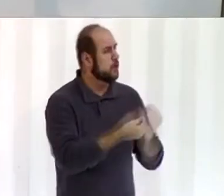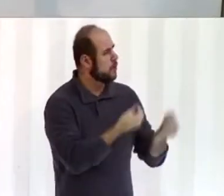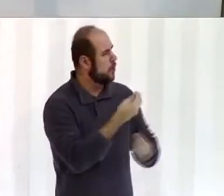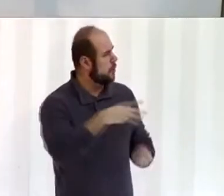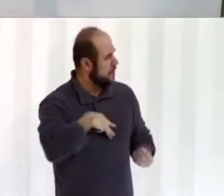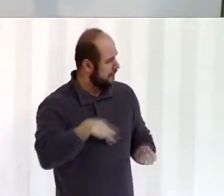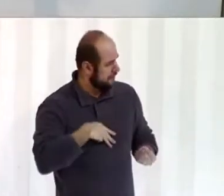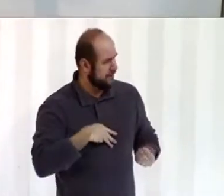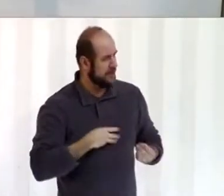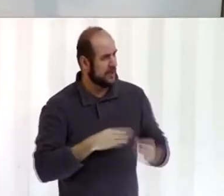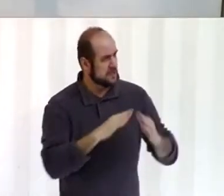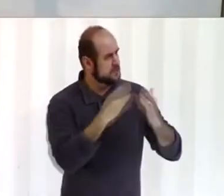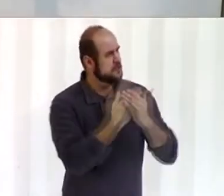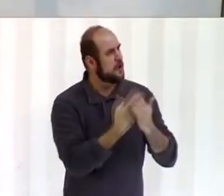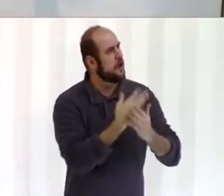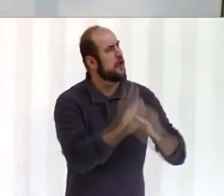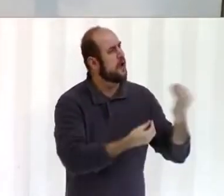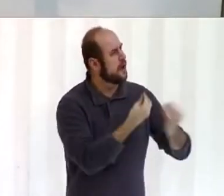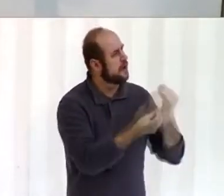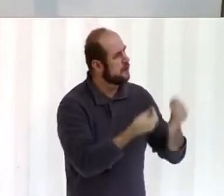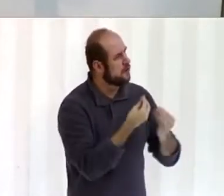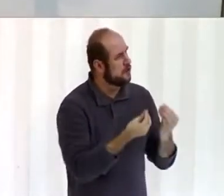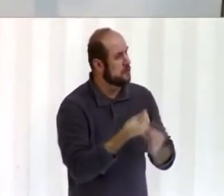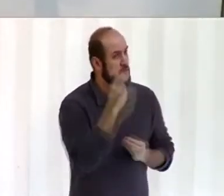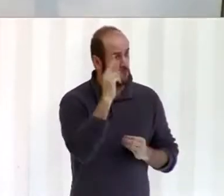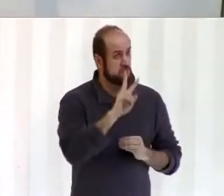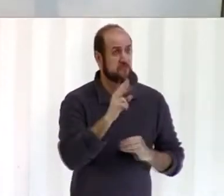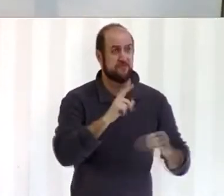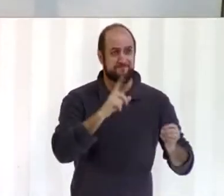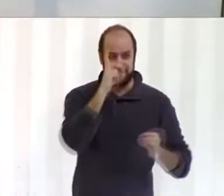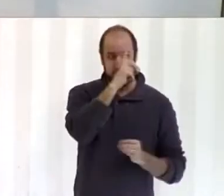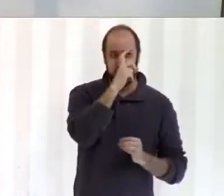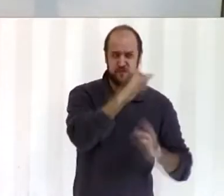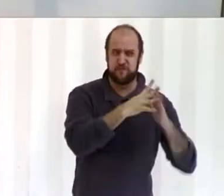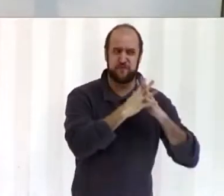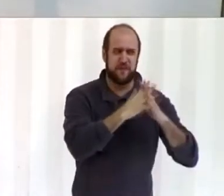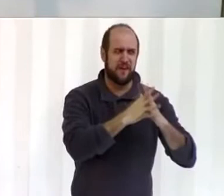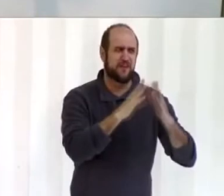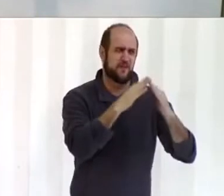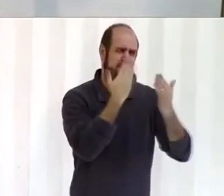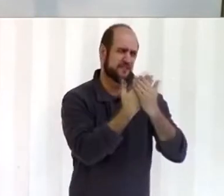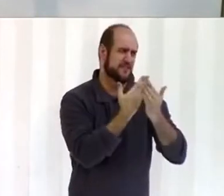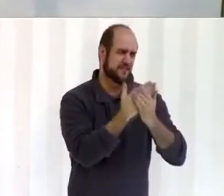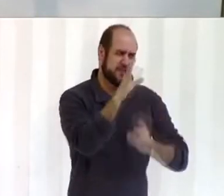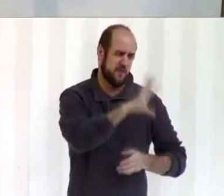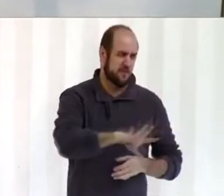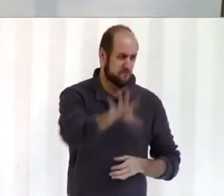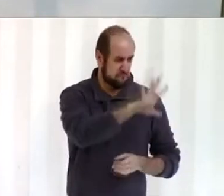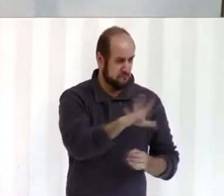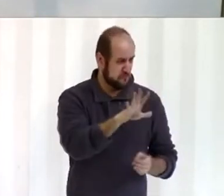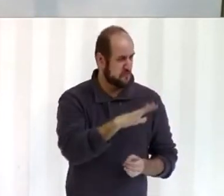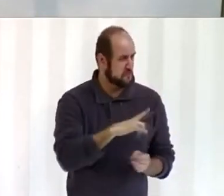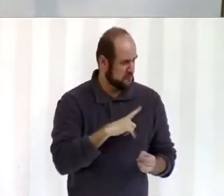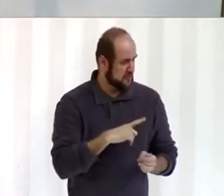escolas? Vocês estão acompanhando, estão vendo o caos que as escolas estão passando?